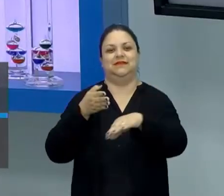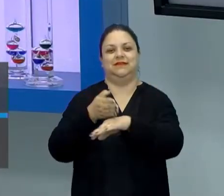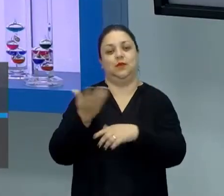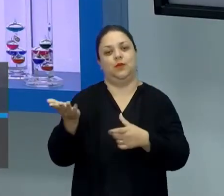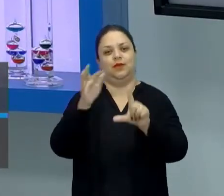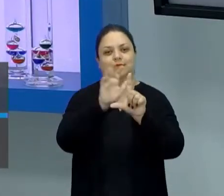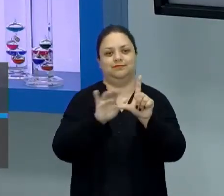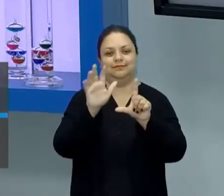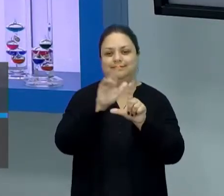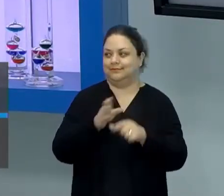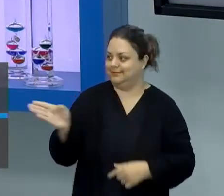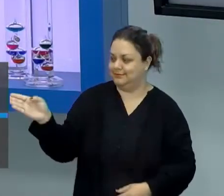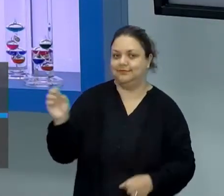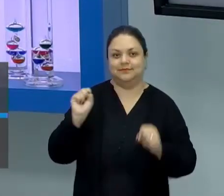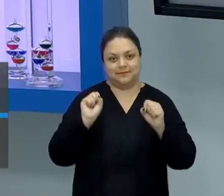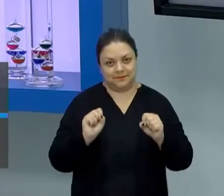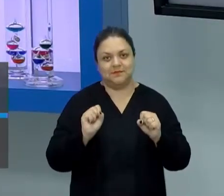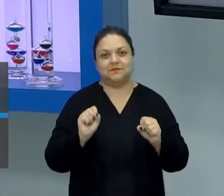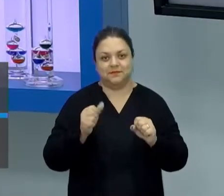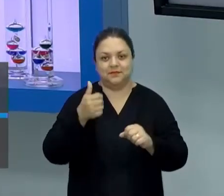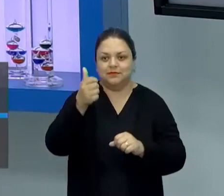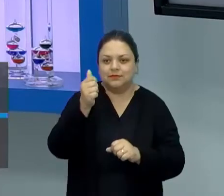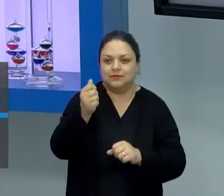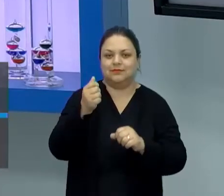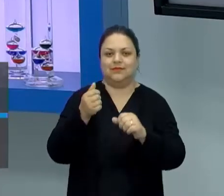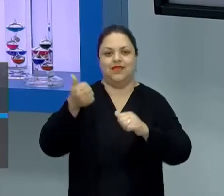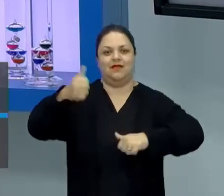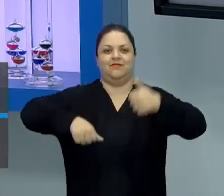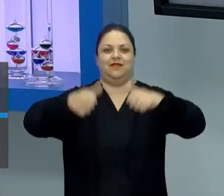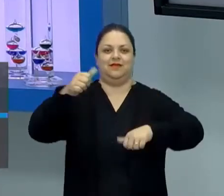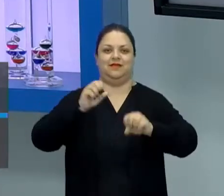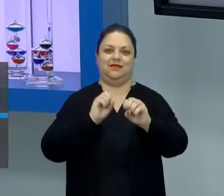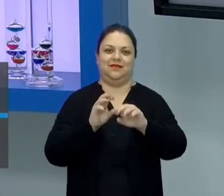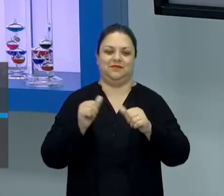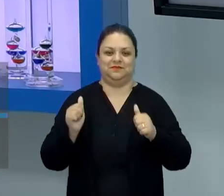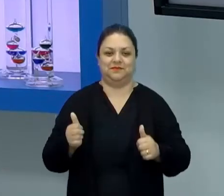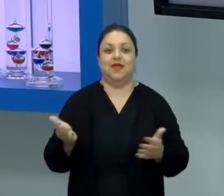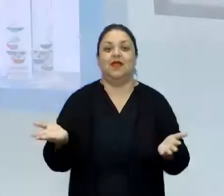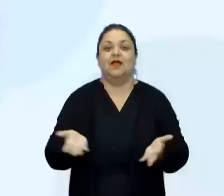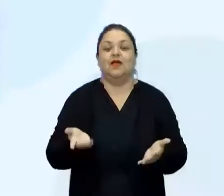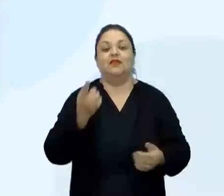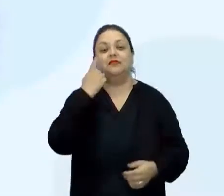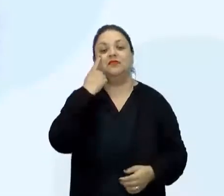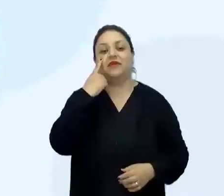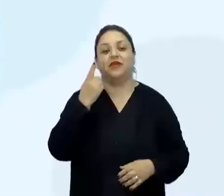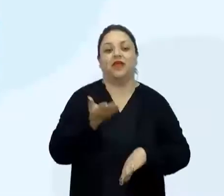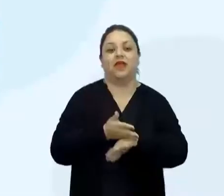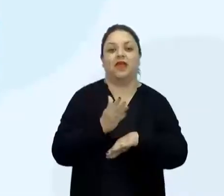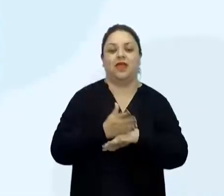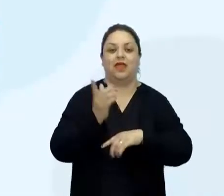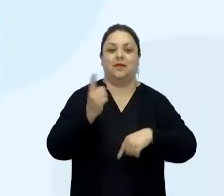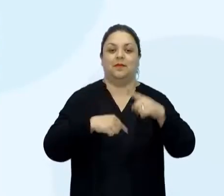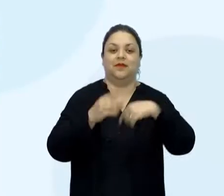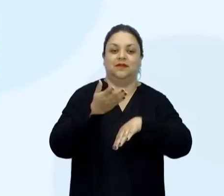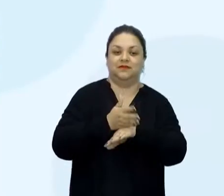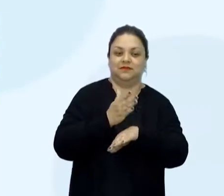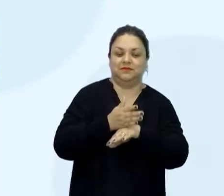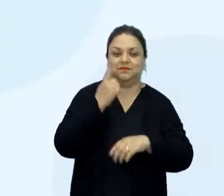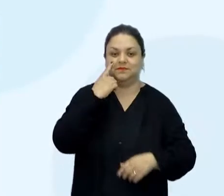nossa aula, tá bom? Então, vamos dar início aí, vamos só bater o olho aí nas habilidades. A gente vai falar um